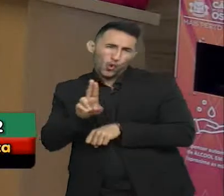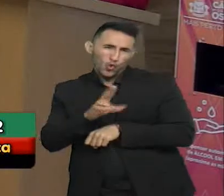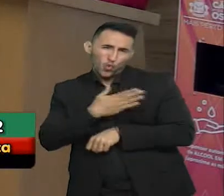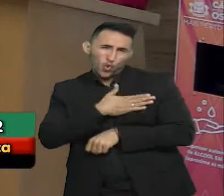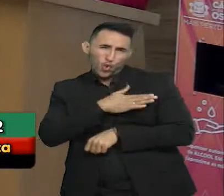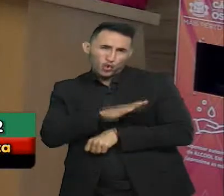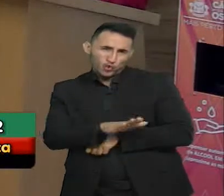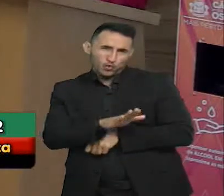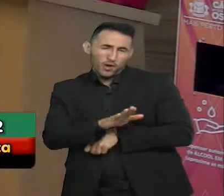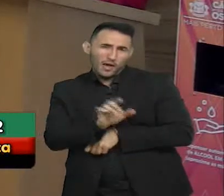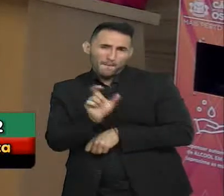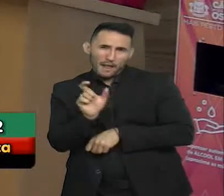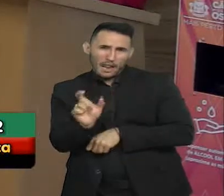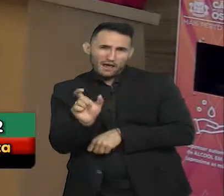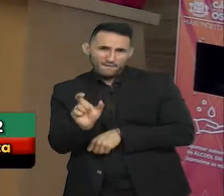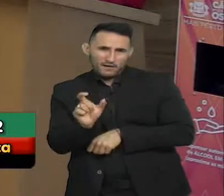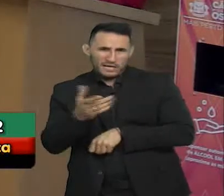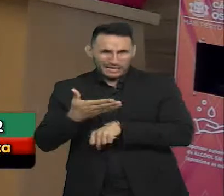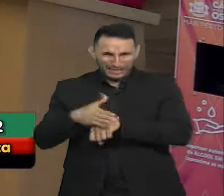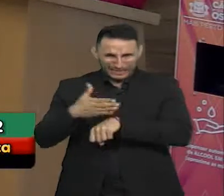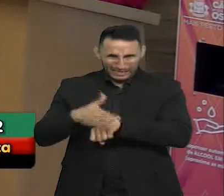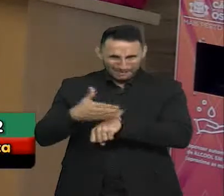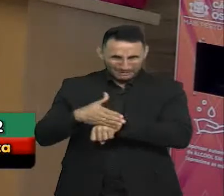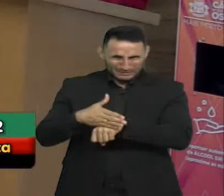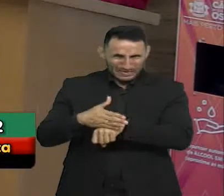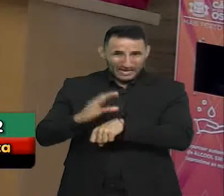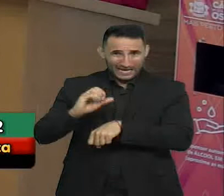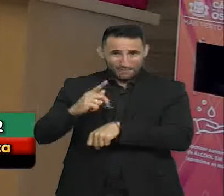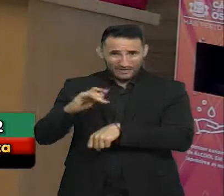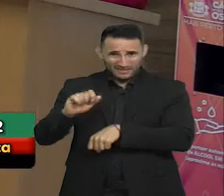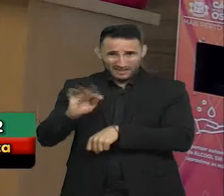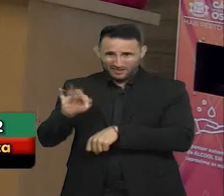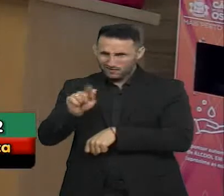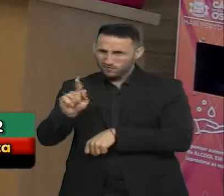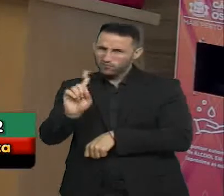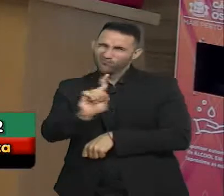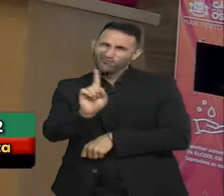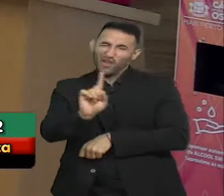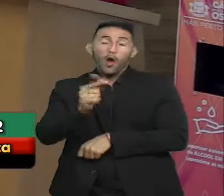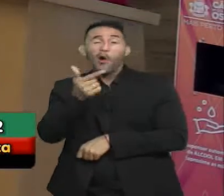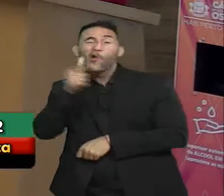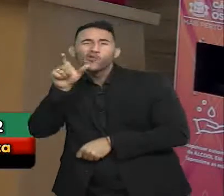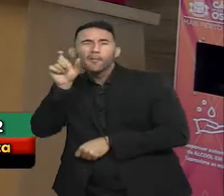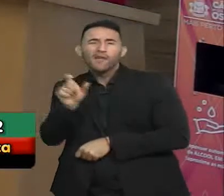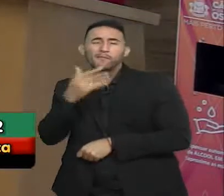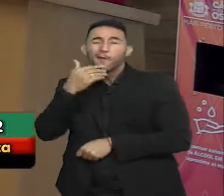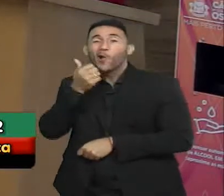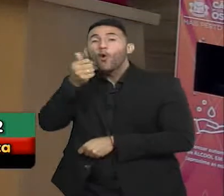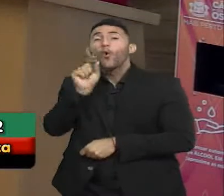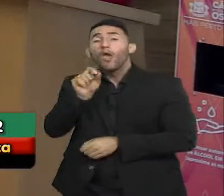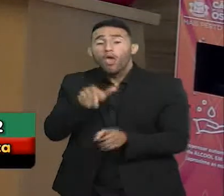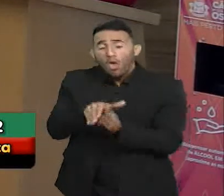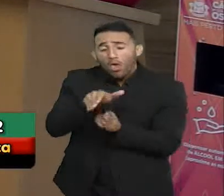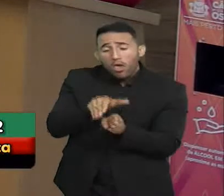porque capacitados todos, né, são, mas trazer orientação, qual é o passo,